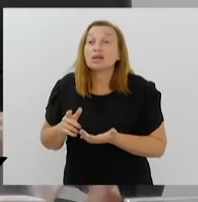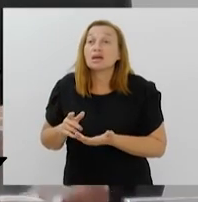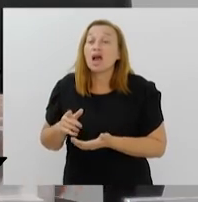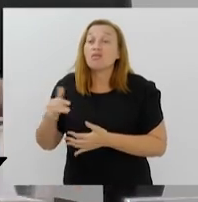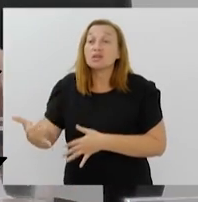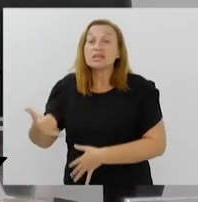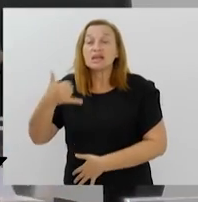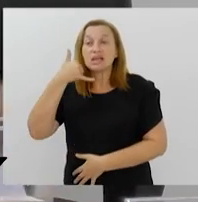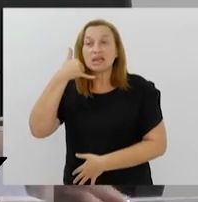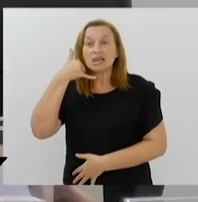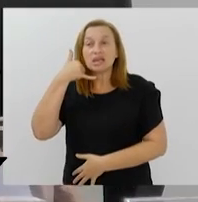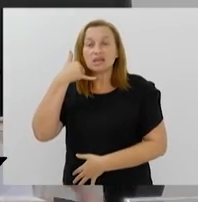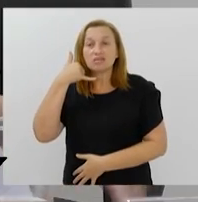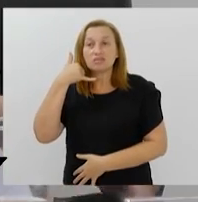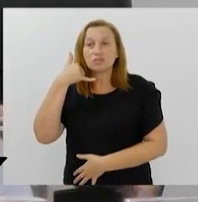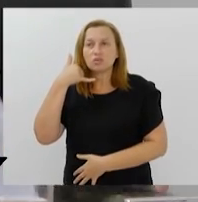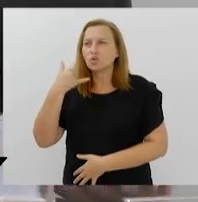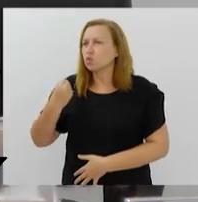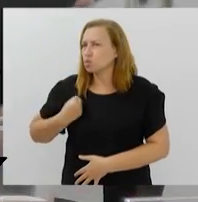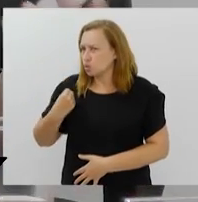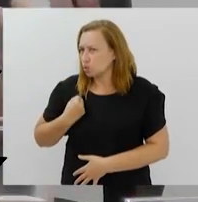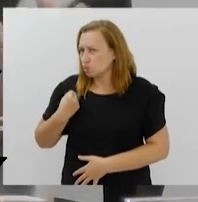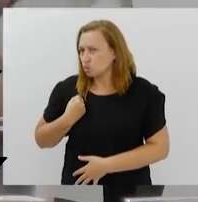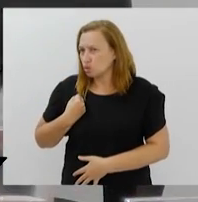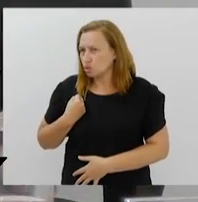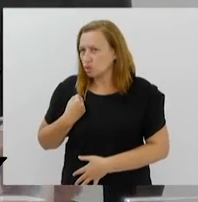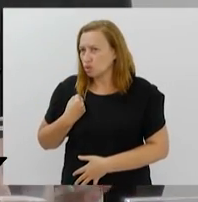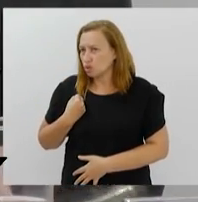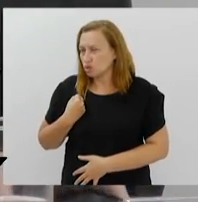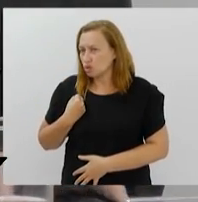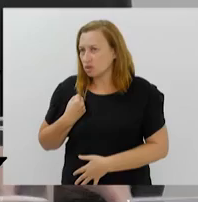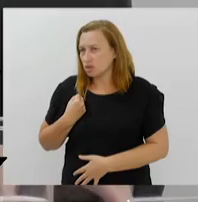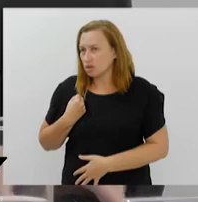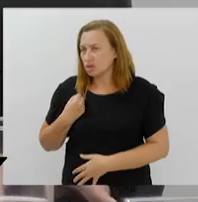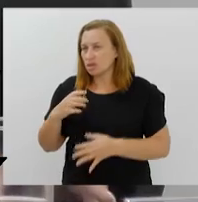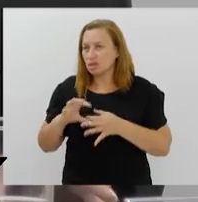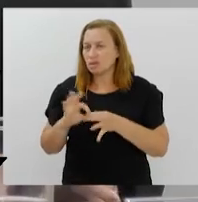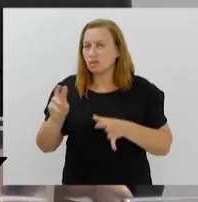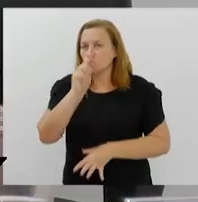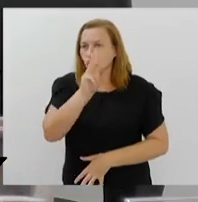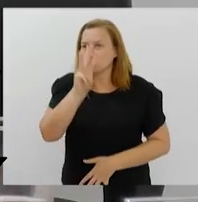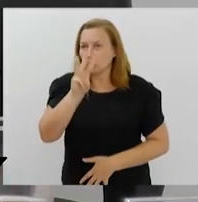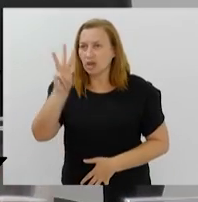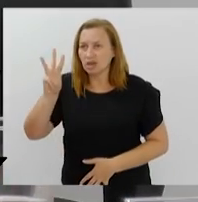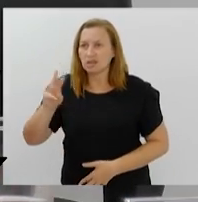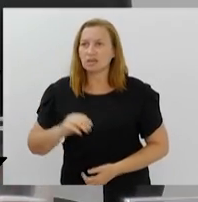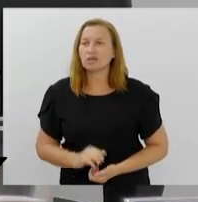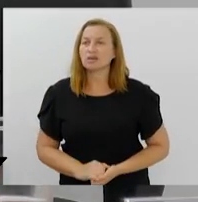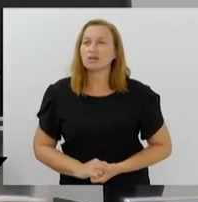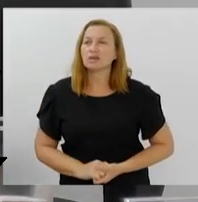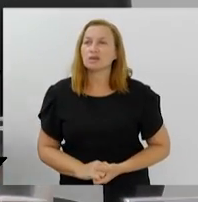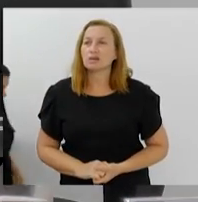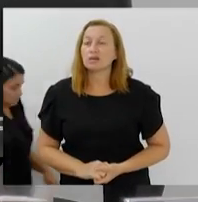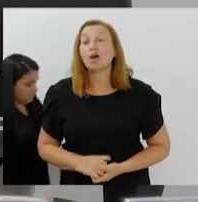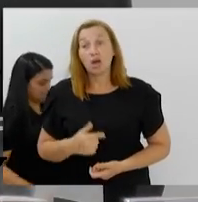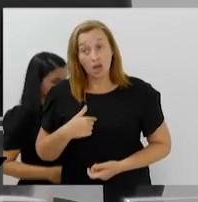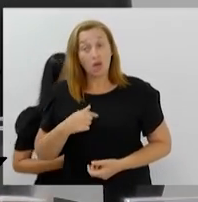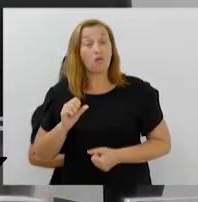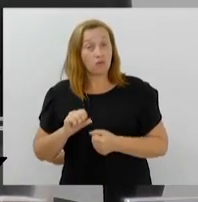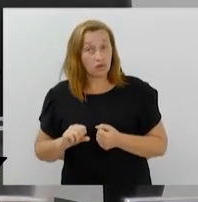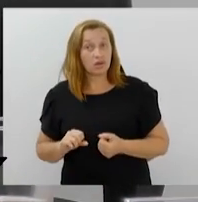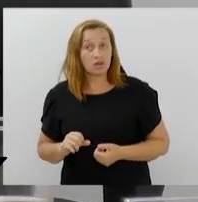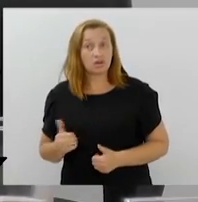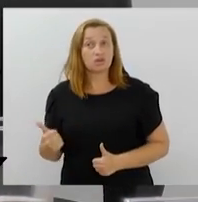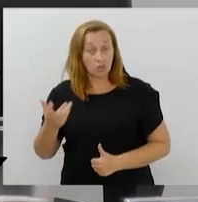para um aquela número de telefone disponibilizado no site